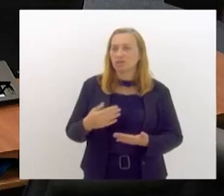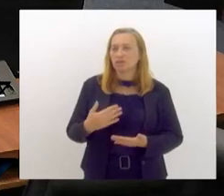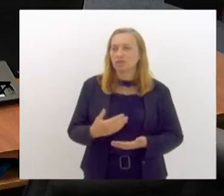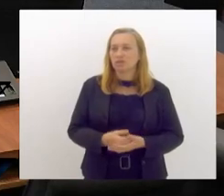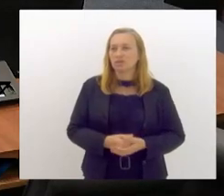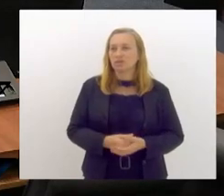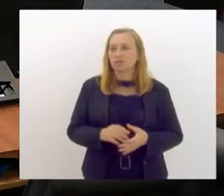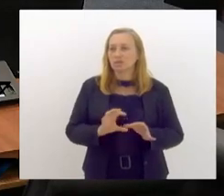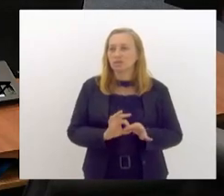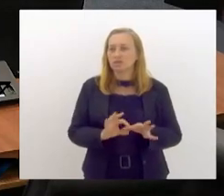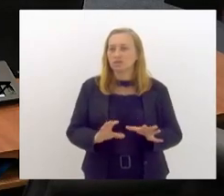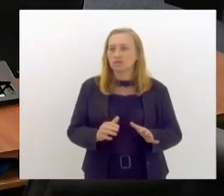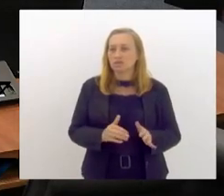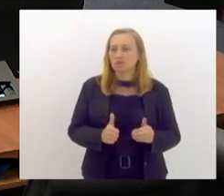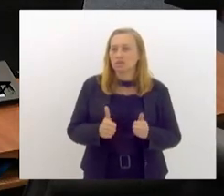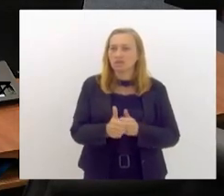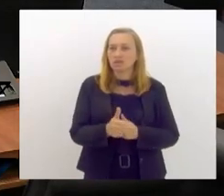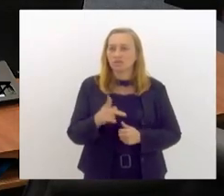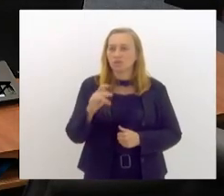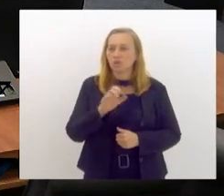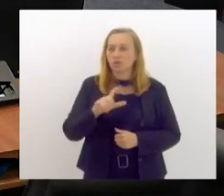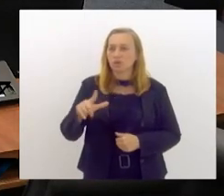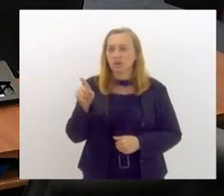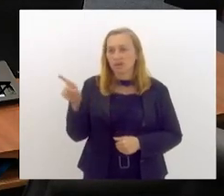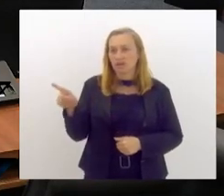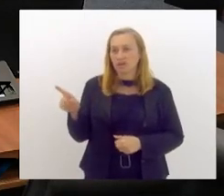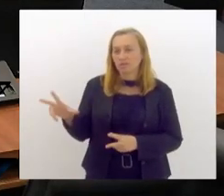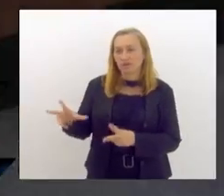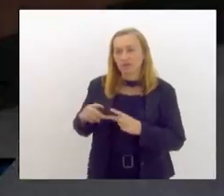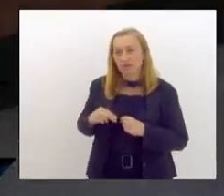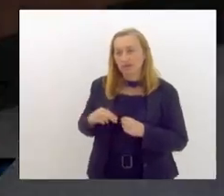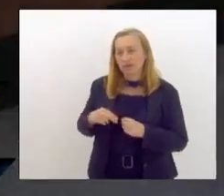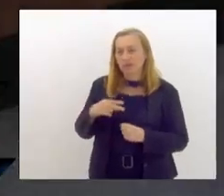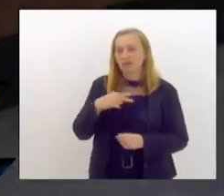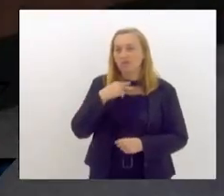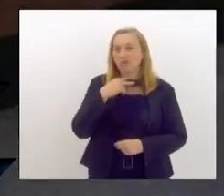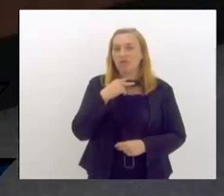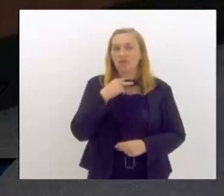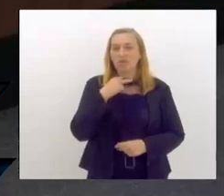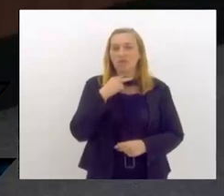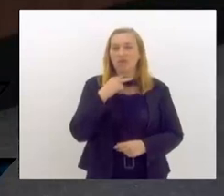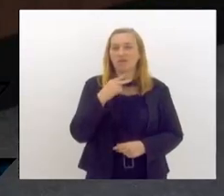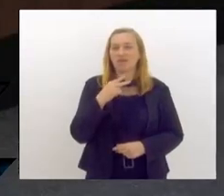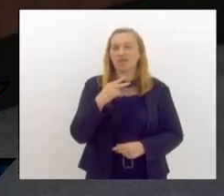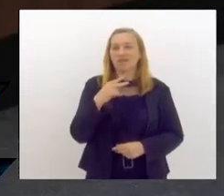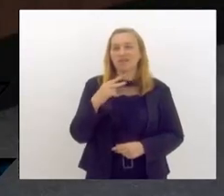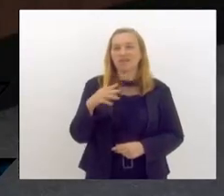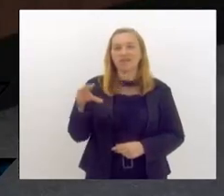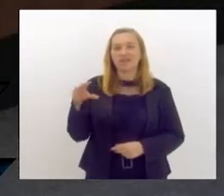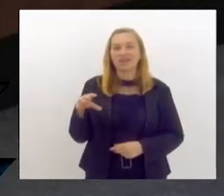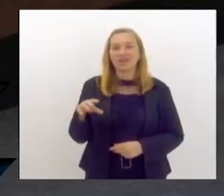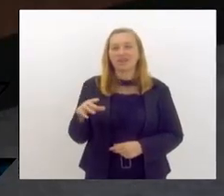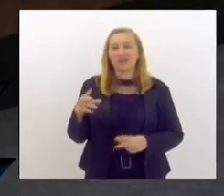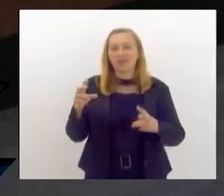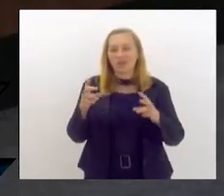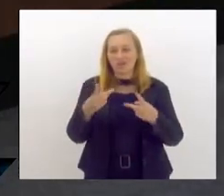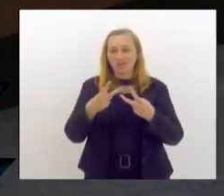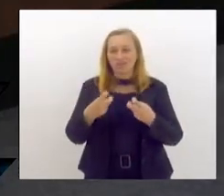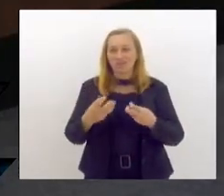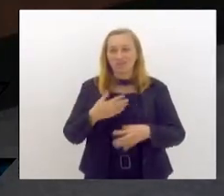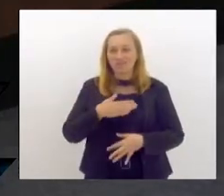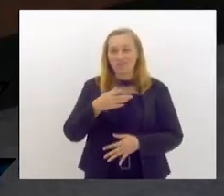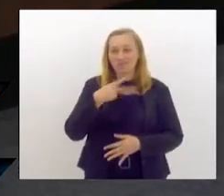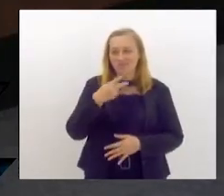me deixar falar na frente do Pobel, que ele merece ouvir a minha fala atentamente. Que eu tenho certeza que a gente